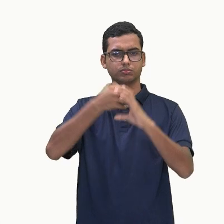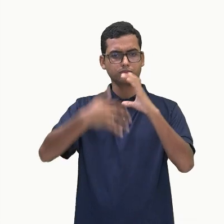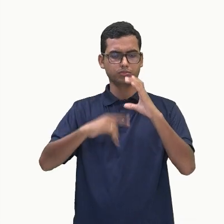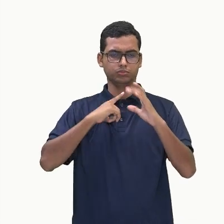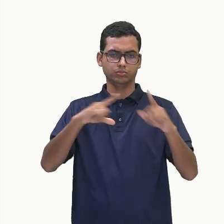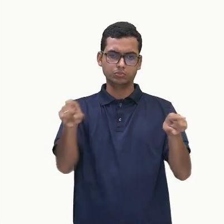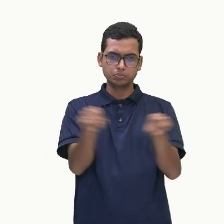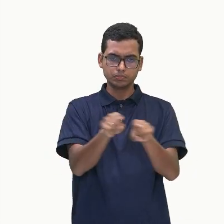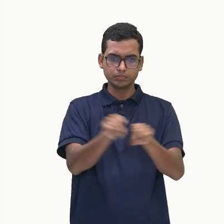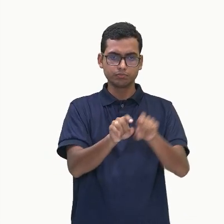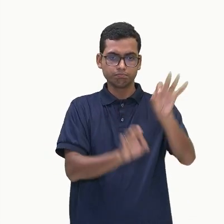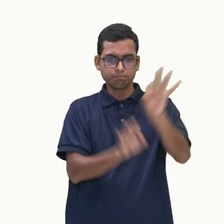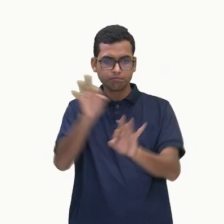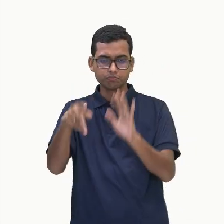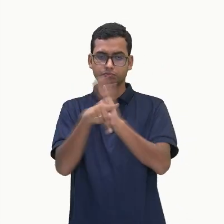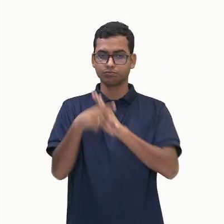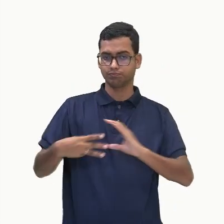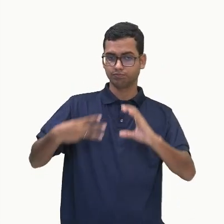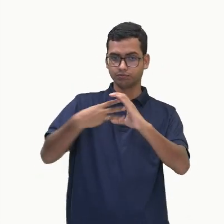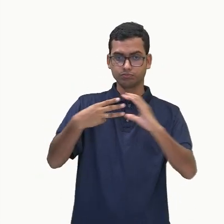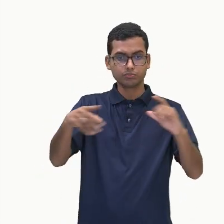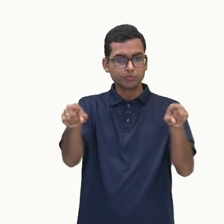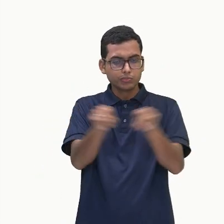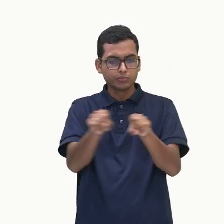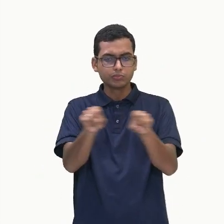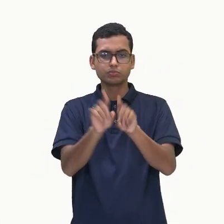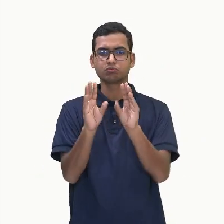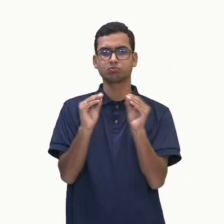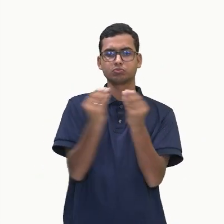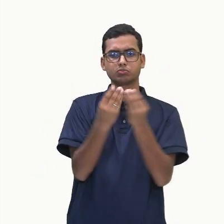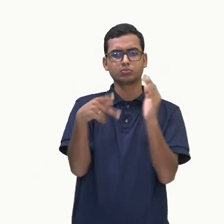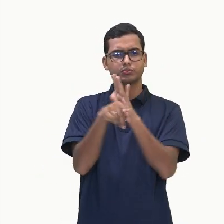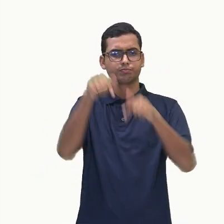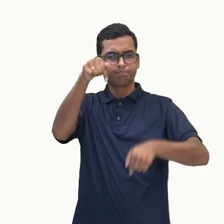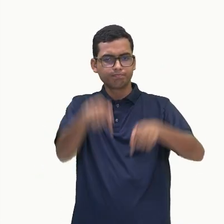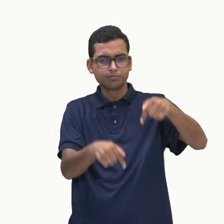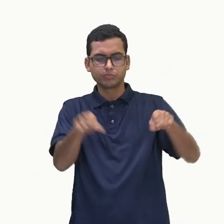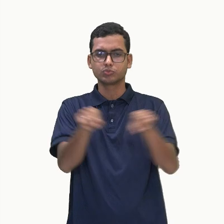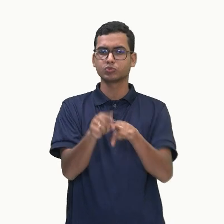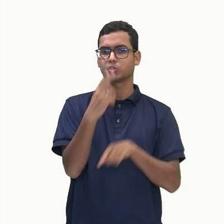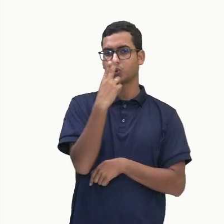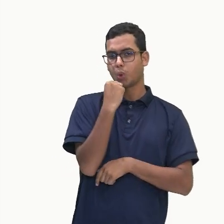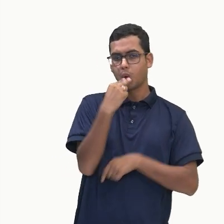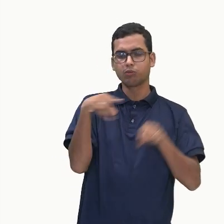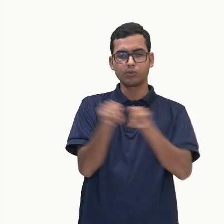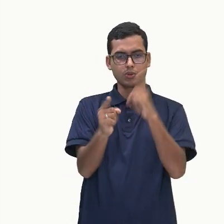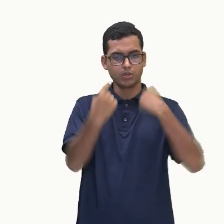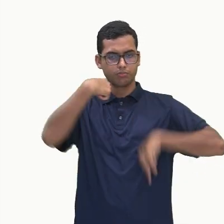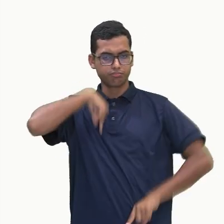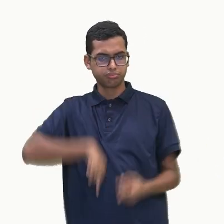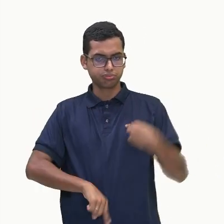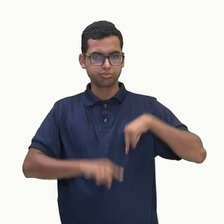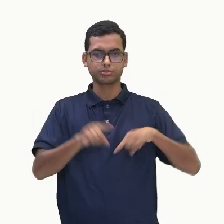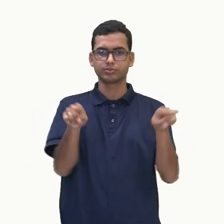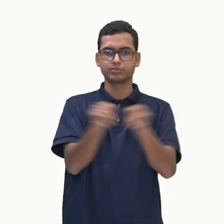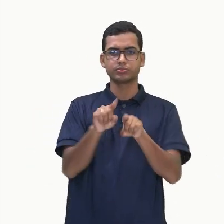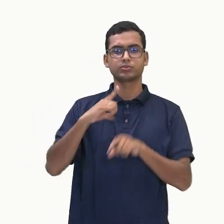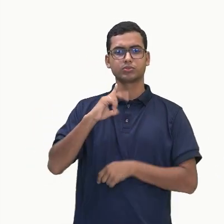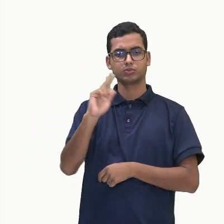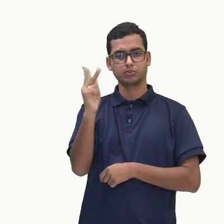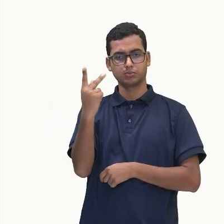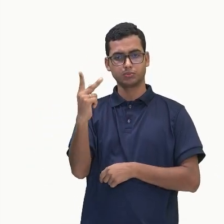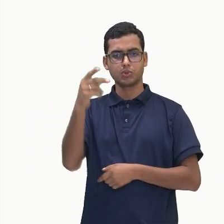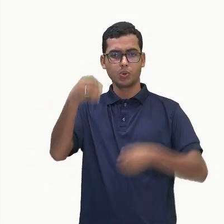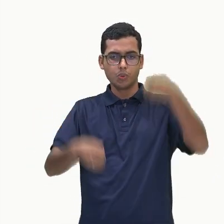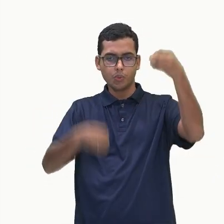como a organização celular, composição química, nutrição e metabolismo, homeostase, que tem